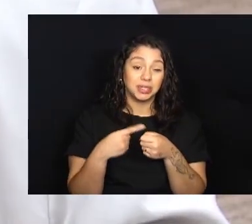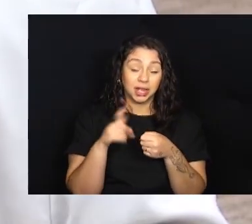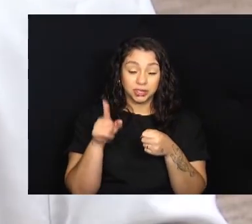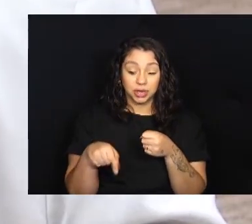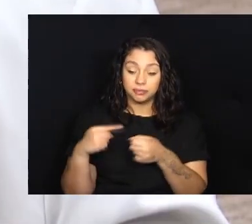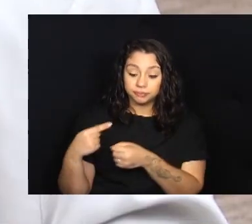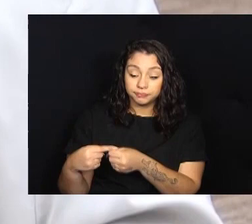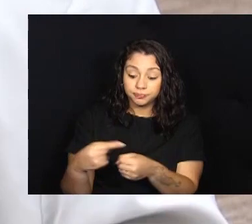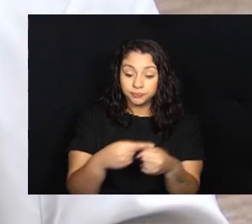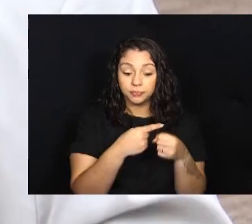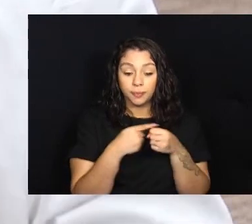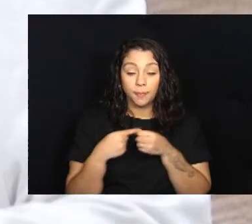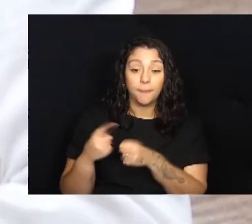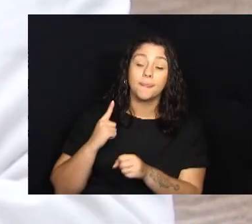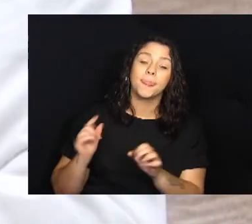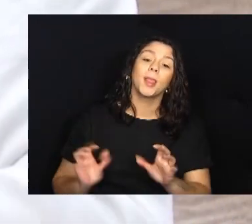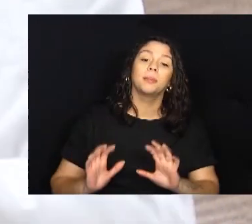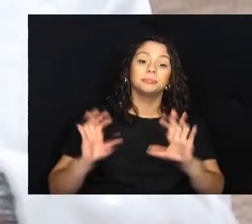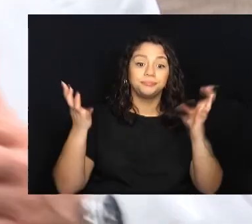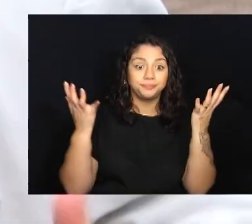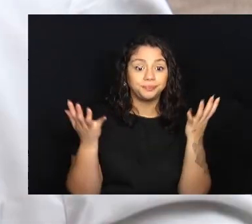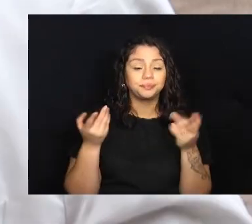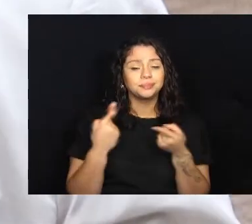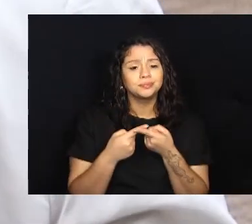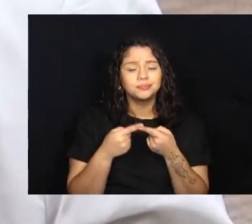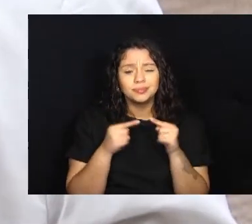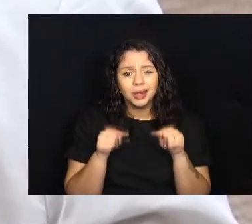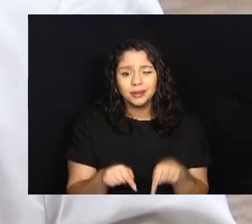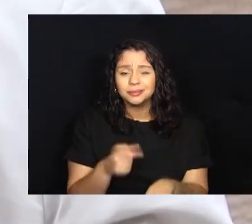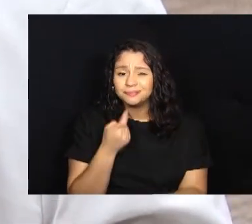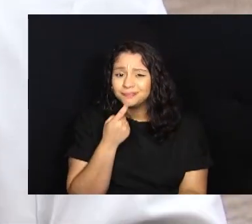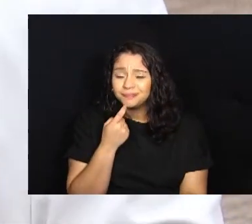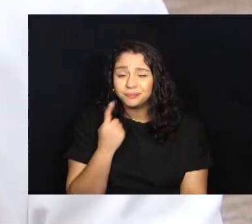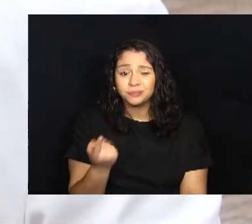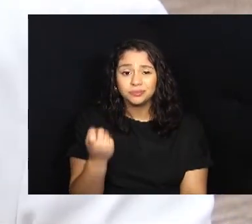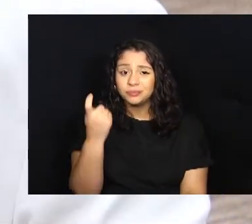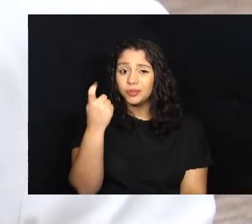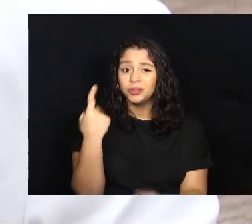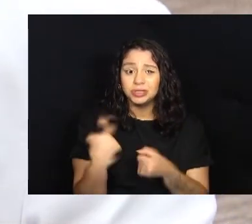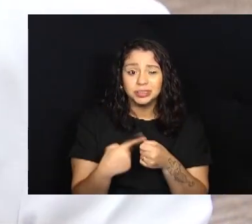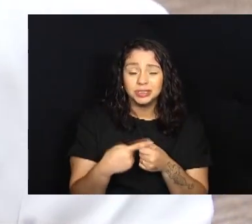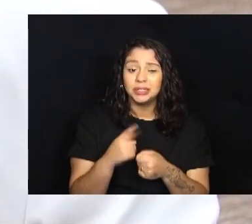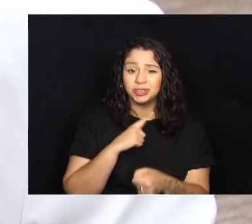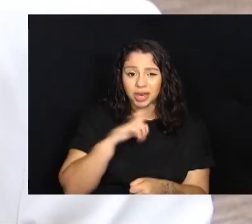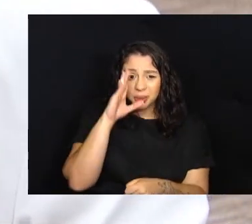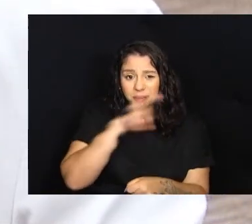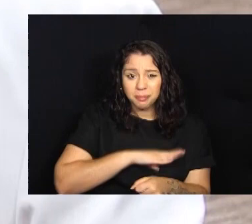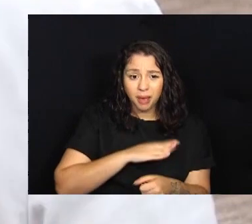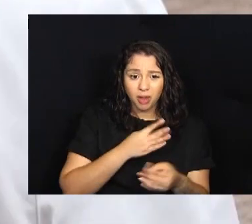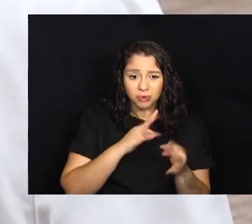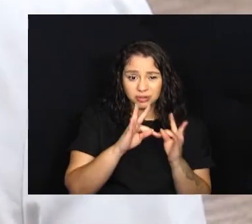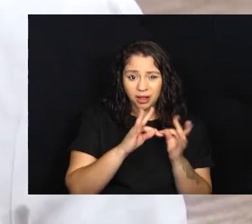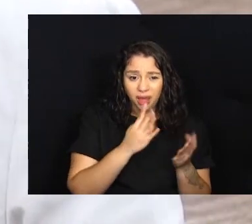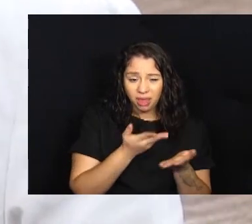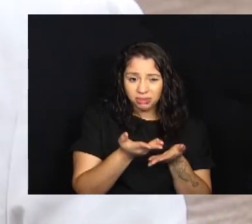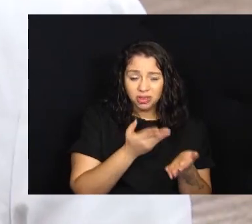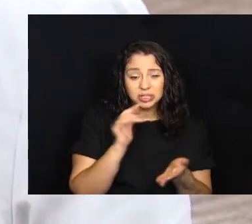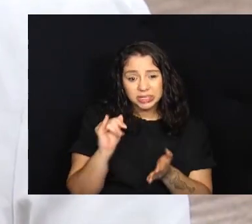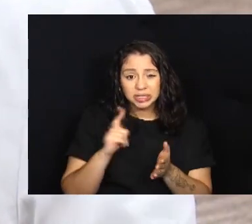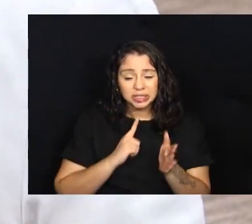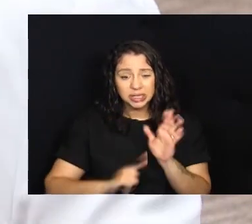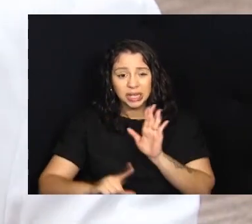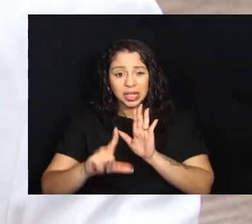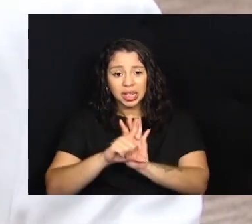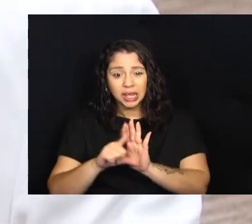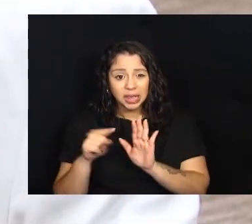tem uma cidade que é do interior, a região toda tem festas de rodeio, por que Campinas é a única cidade que tem maus tratos de animais?